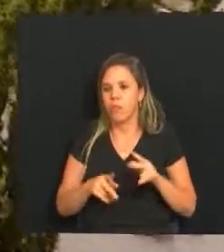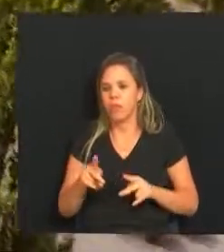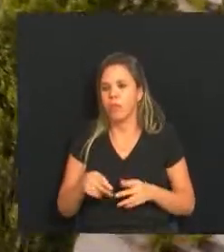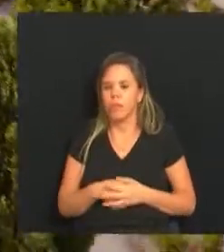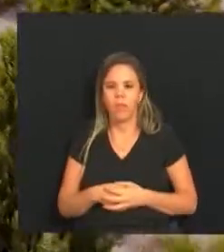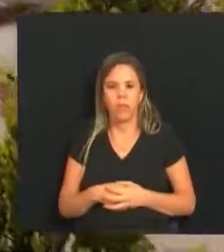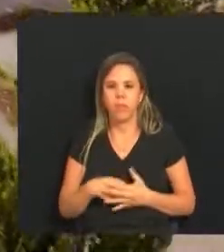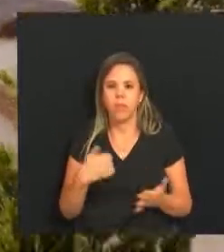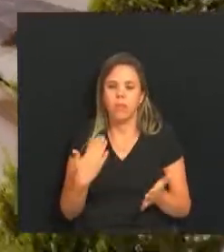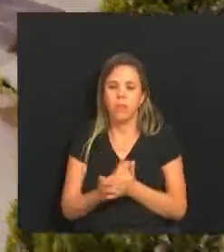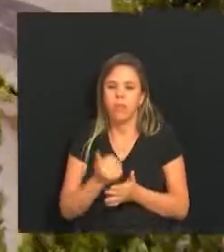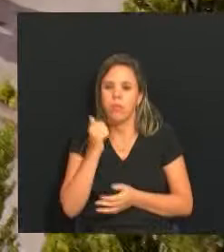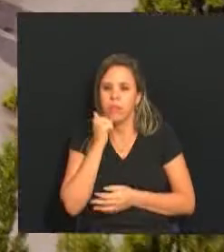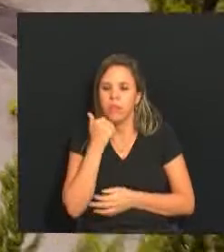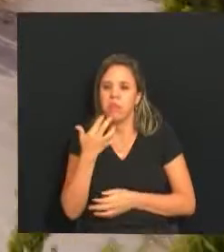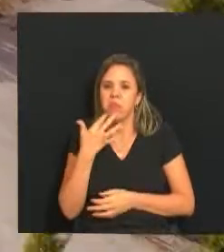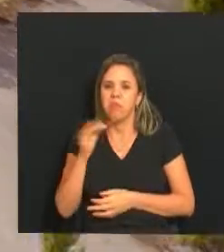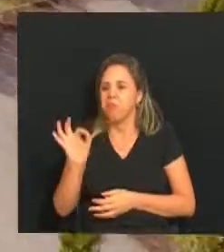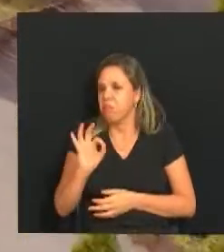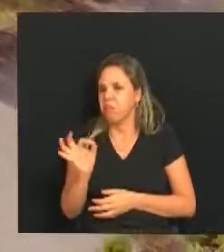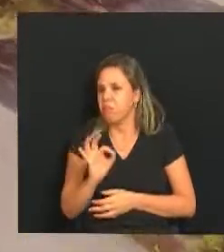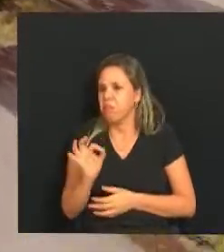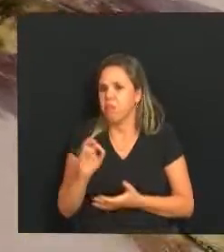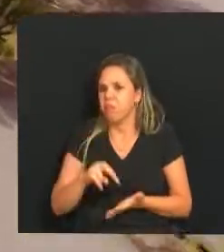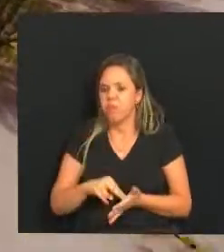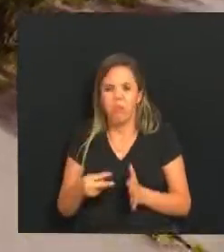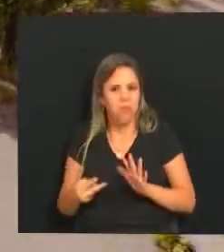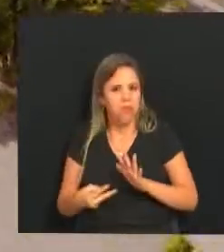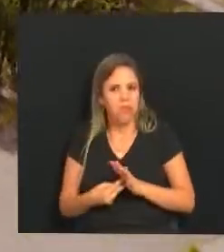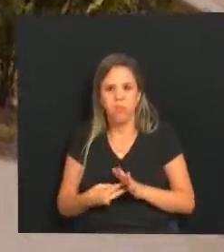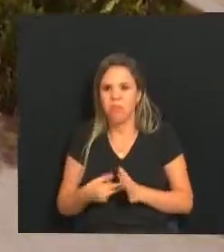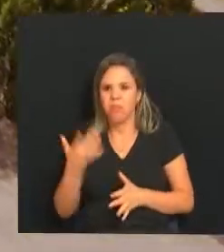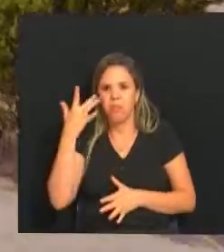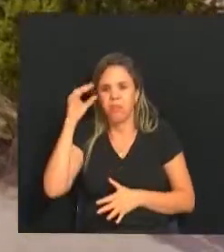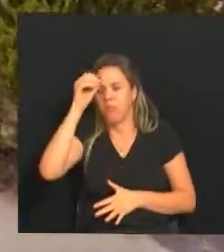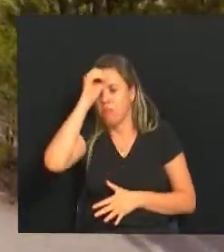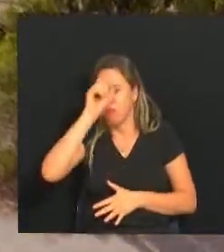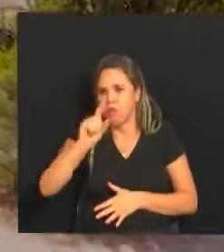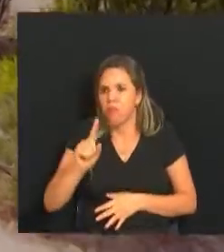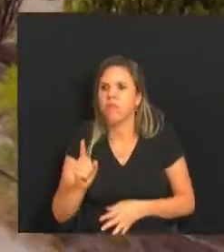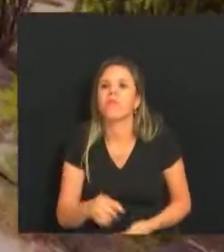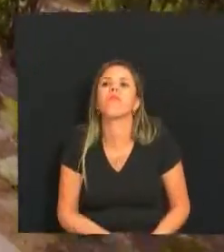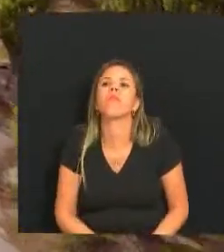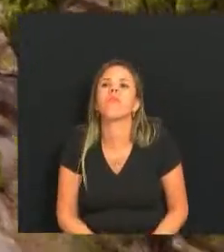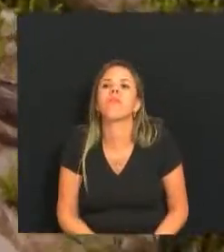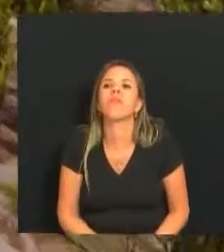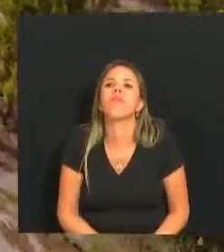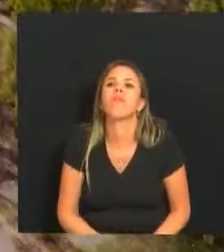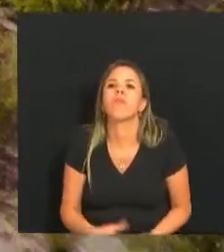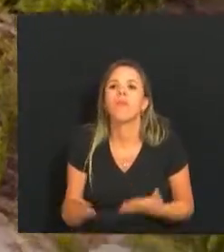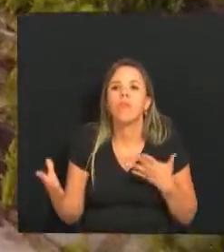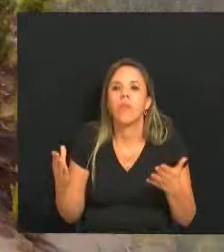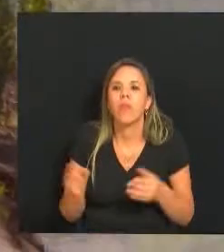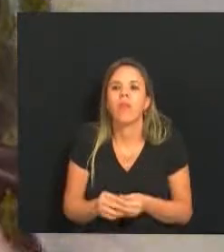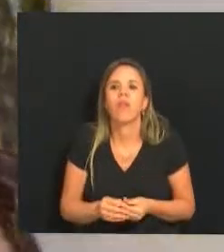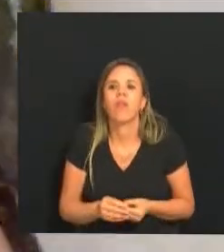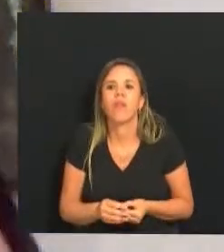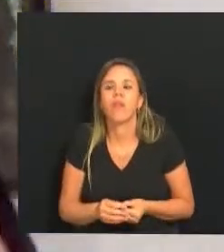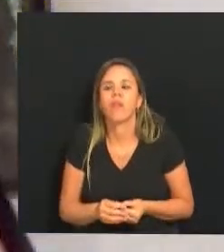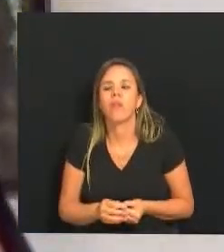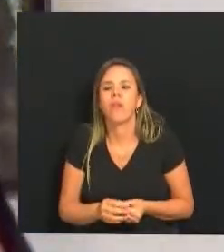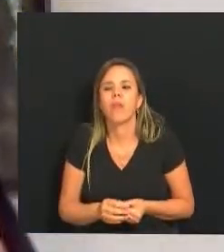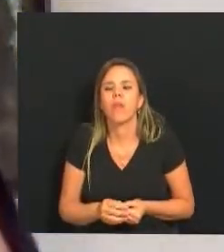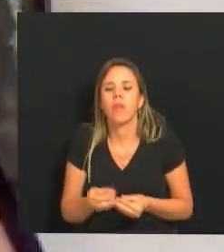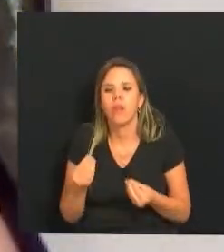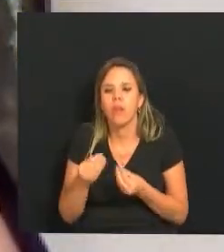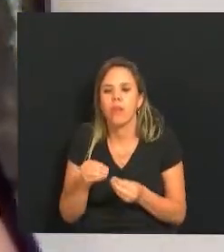vezes até os cientistas desconhecem qual vai ser esse impacto. A gente não sabe ainda qual é o impacto,